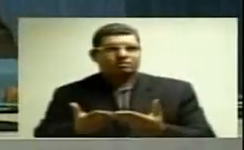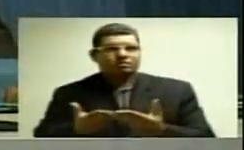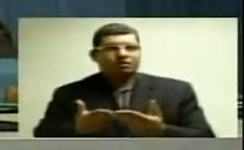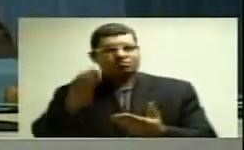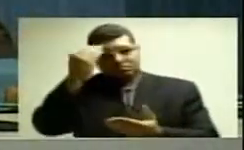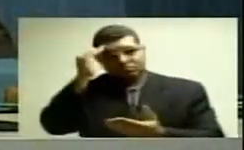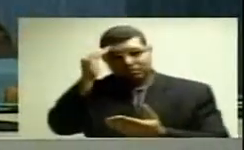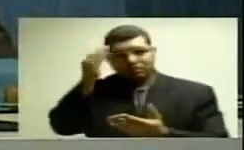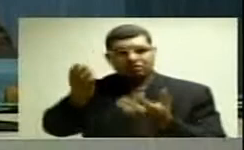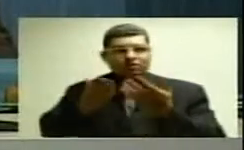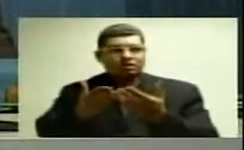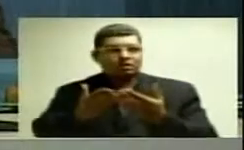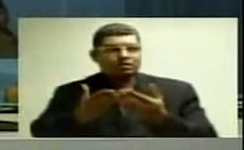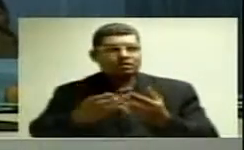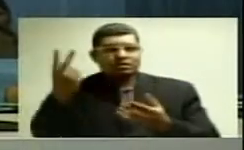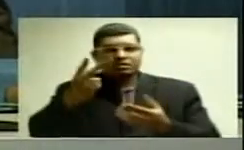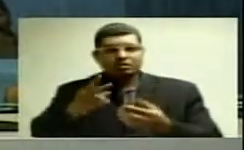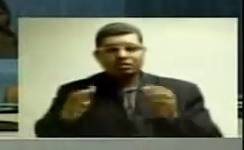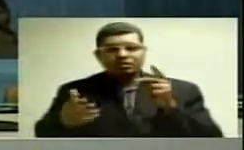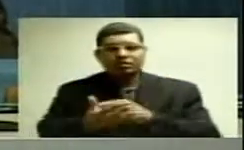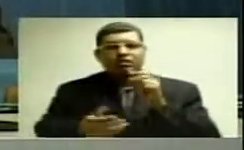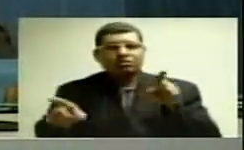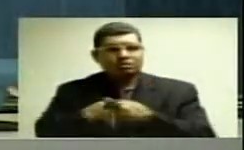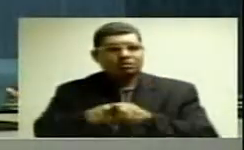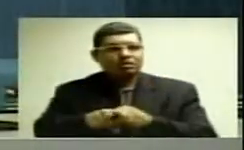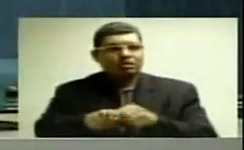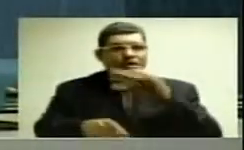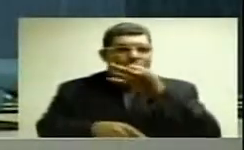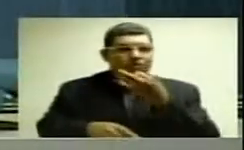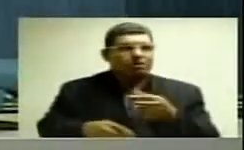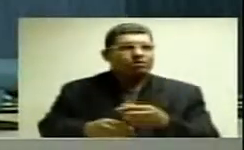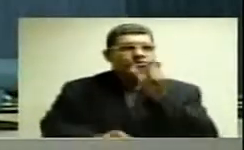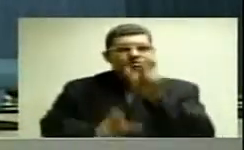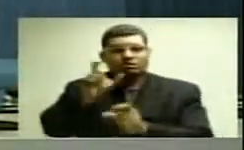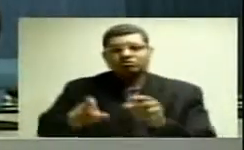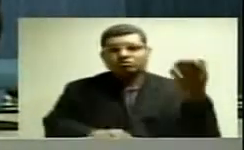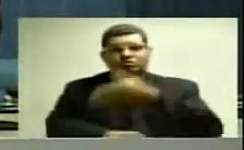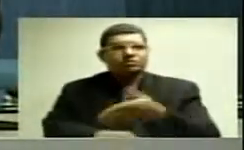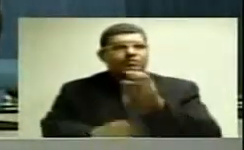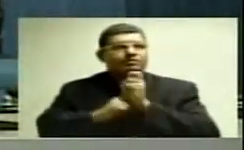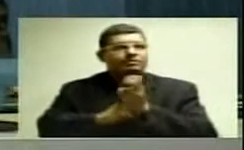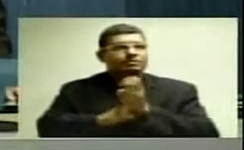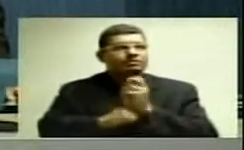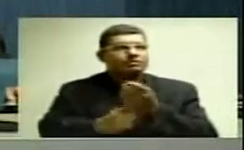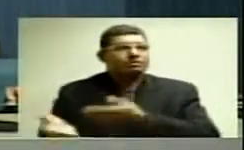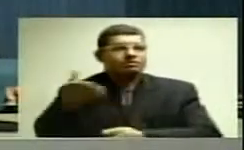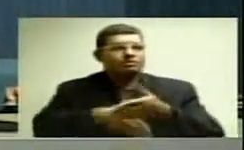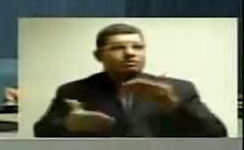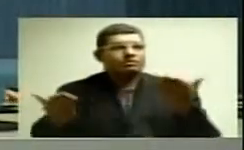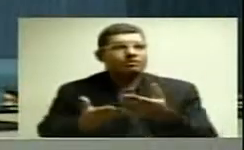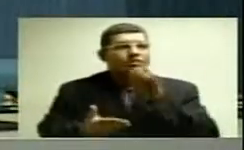E entendo que há um segundo fato que também não justifica o repasse de recursos da Assembleia para o